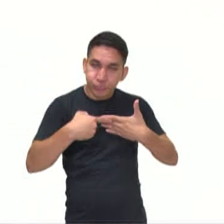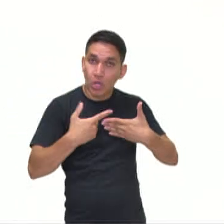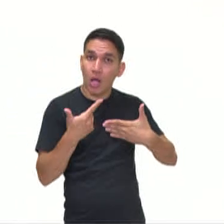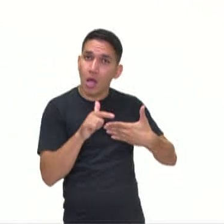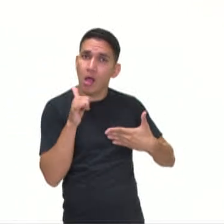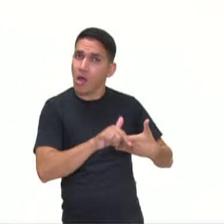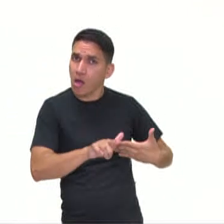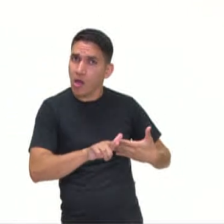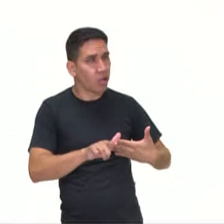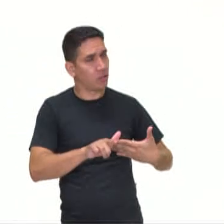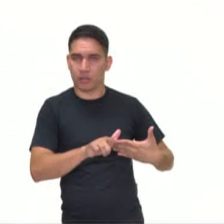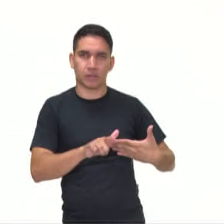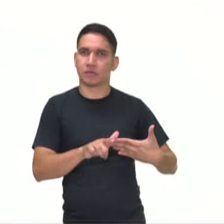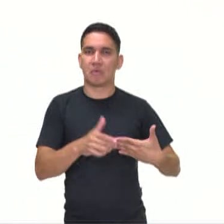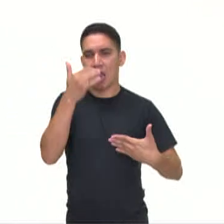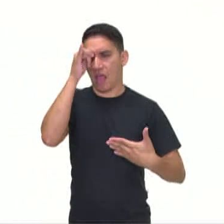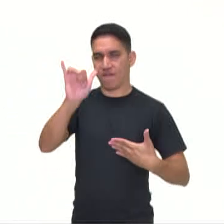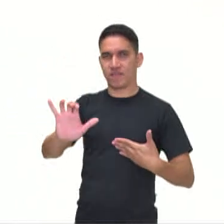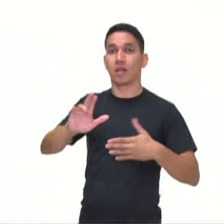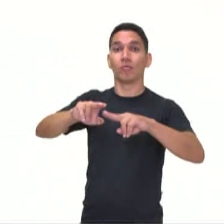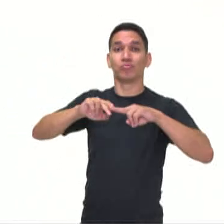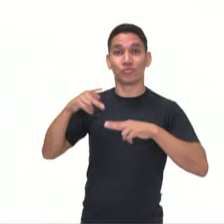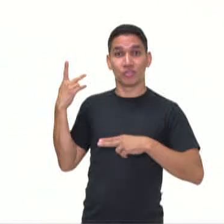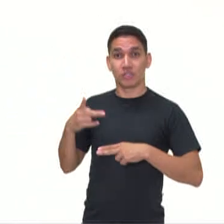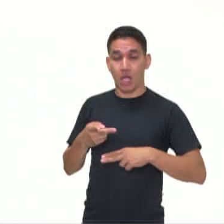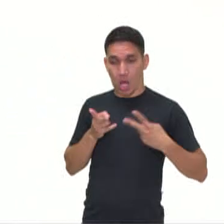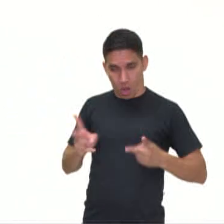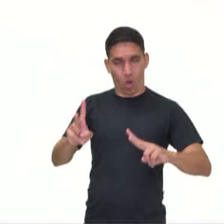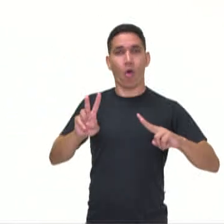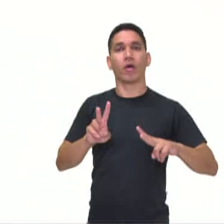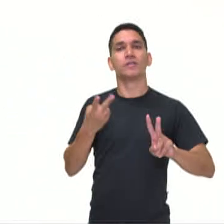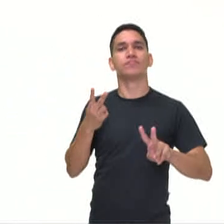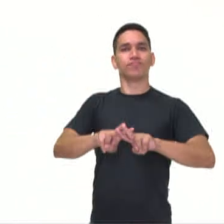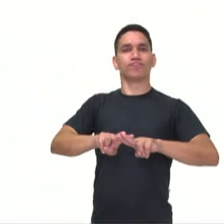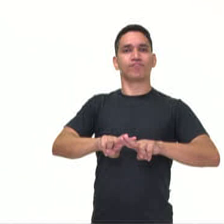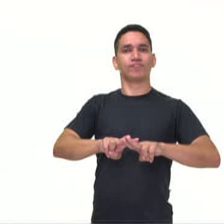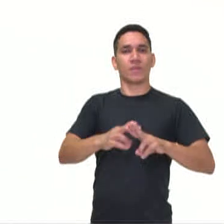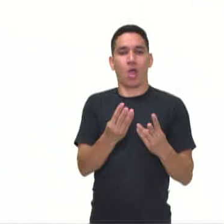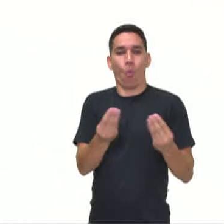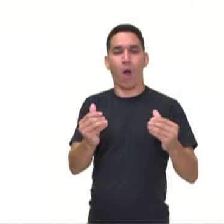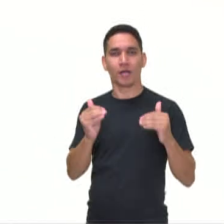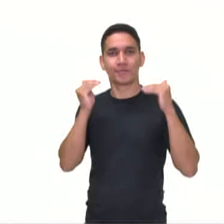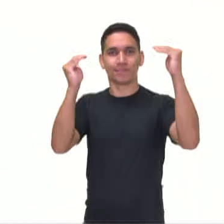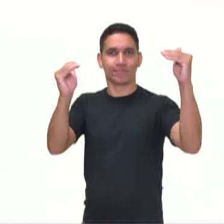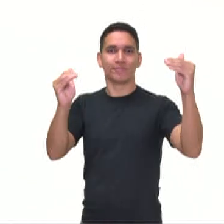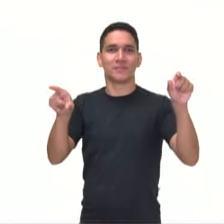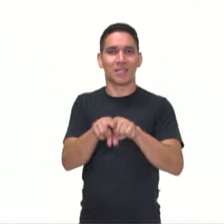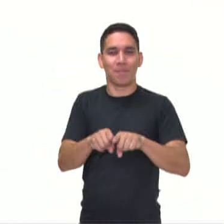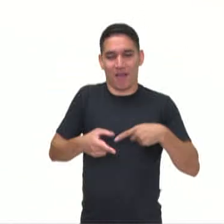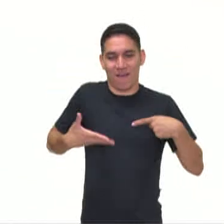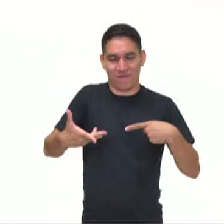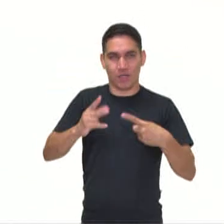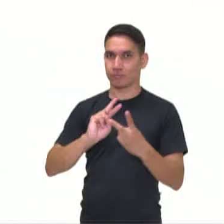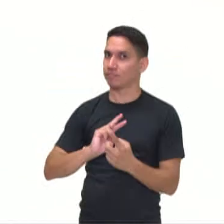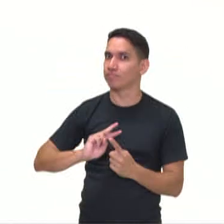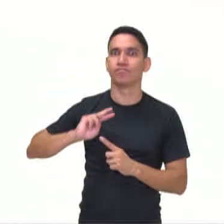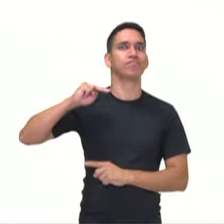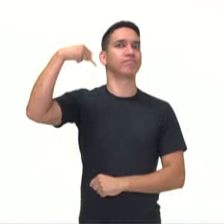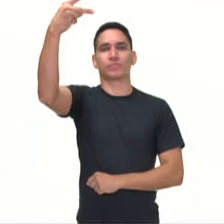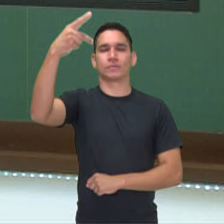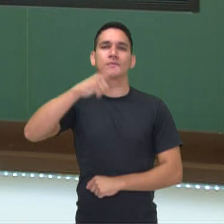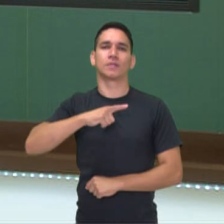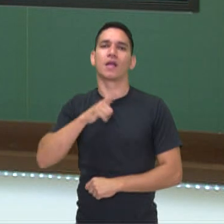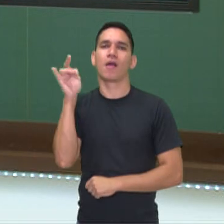Desta forma, a fibra óptica ela oferece estabilidade e mais qualidade de conexão e velocidade para a